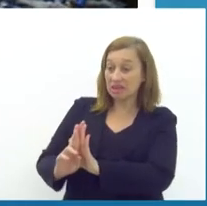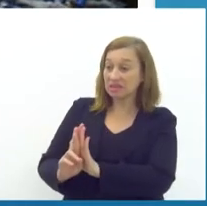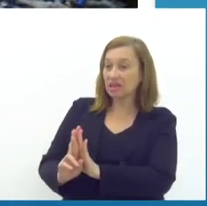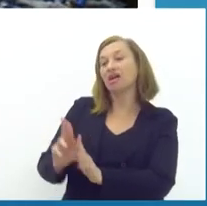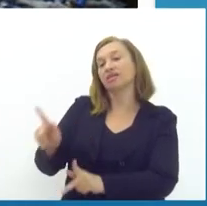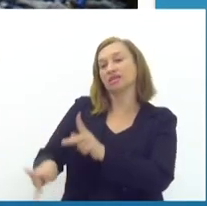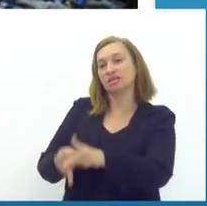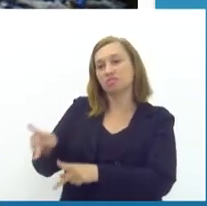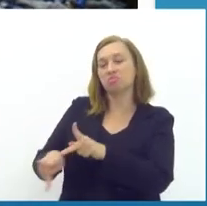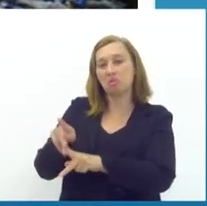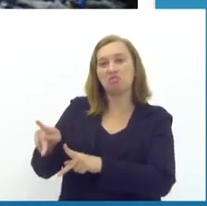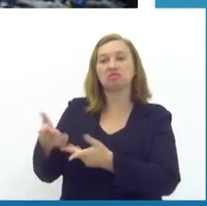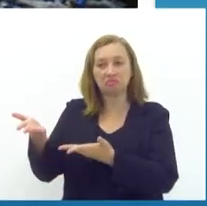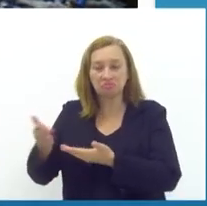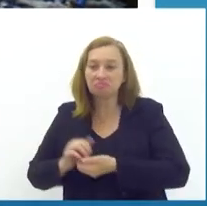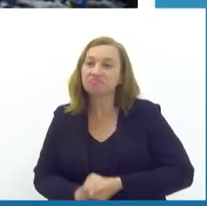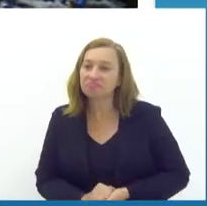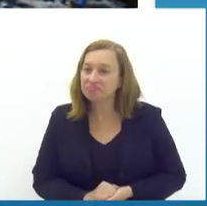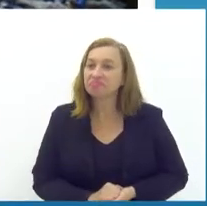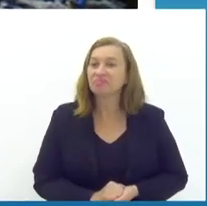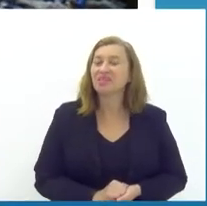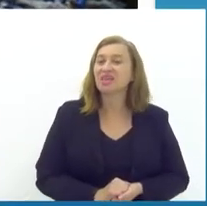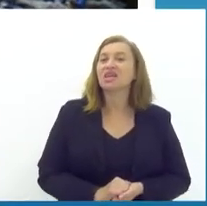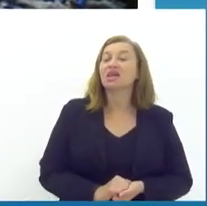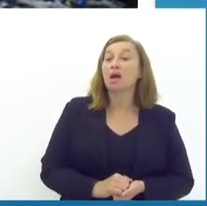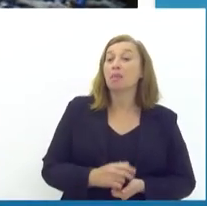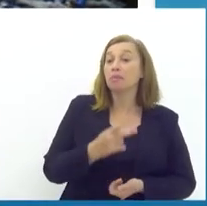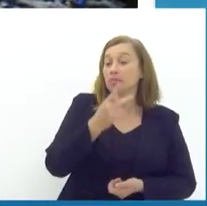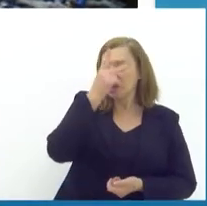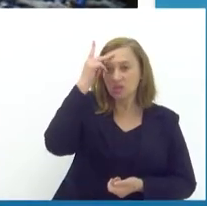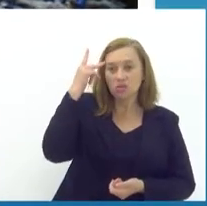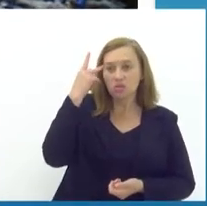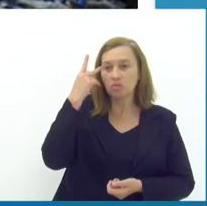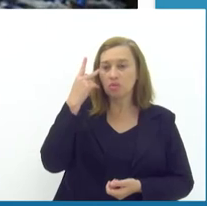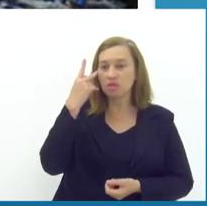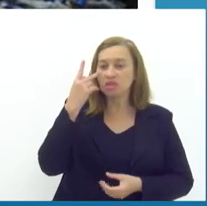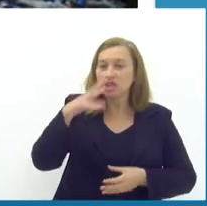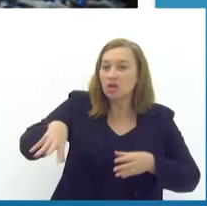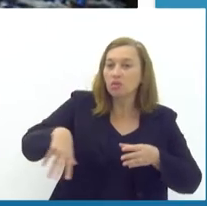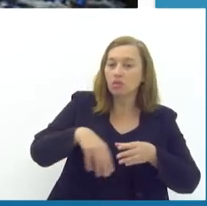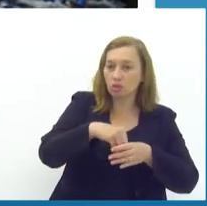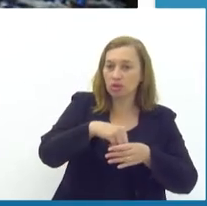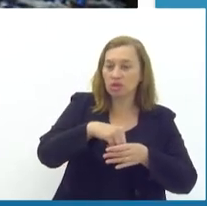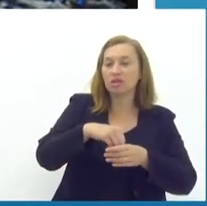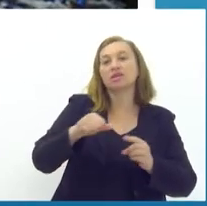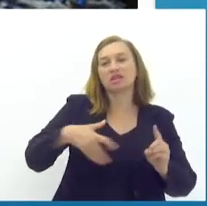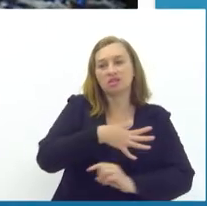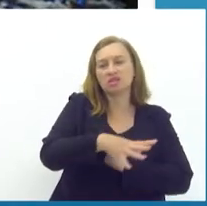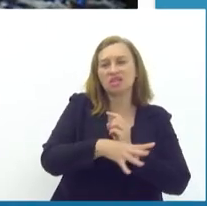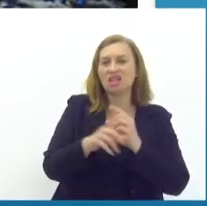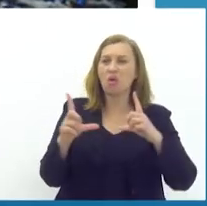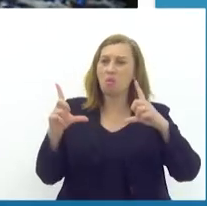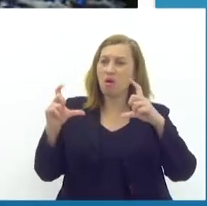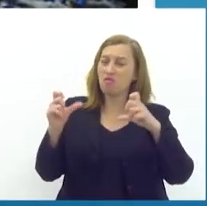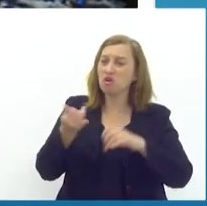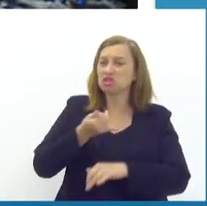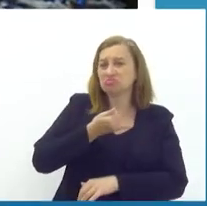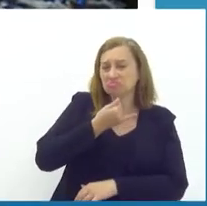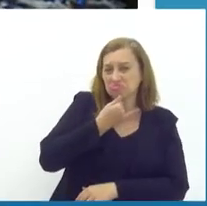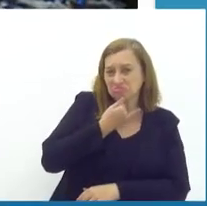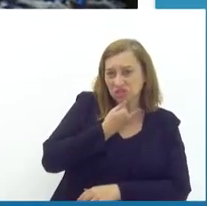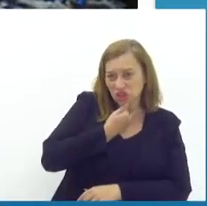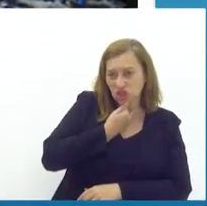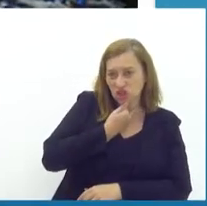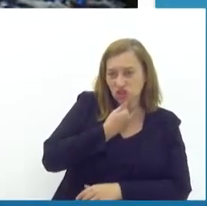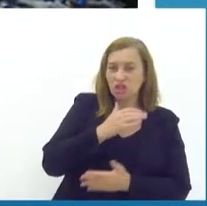é a maioria das pessoas que compõem a nossa sociedade é uma foto que choca em alguns